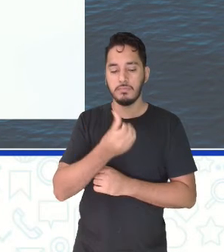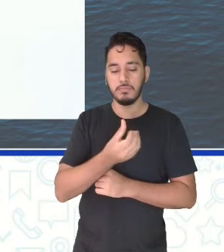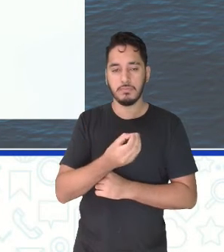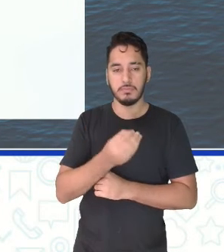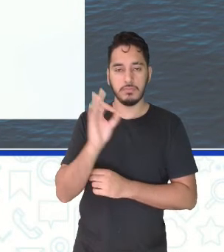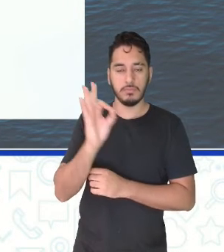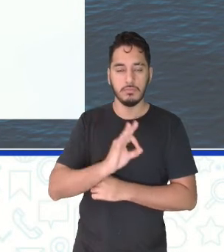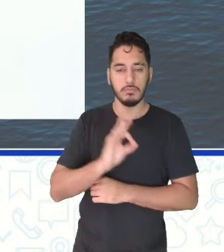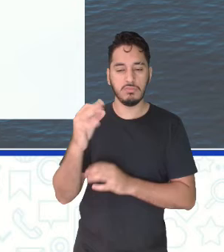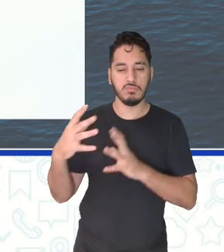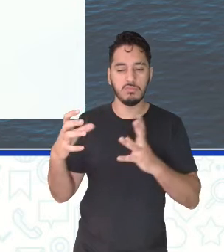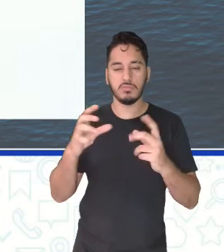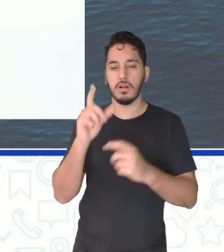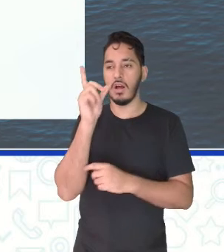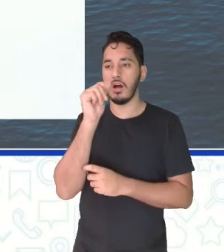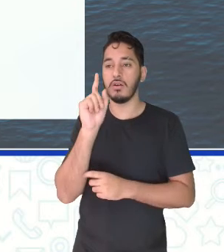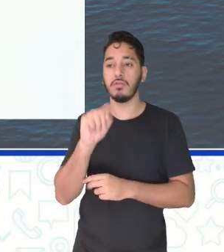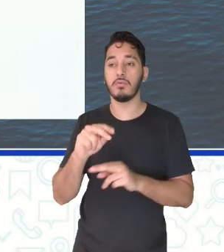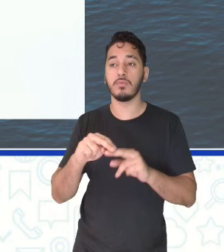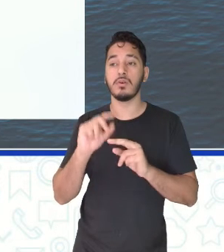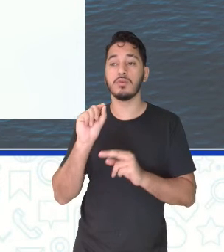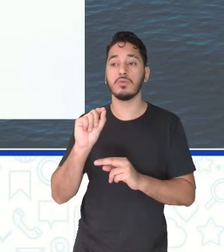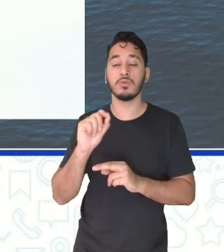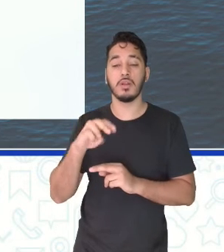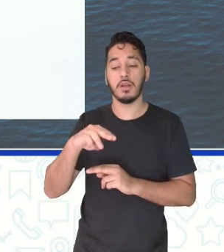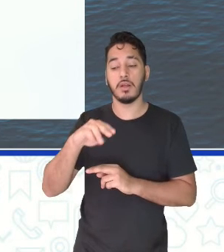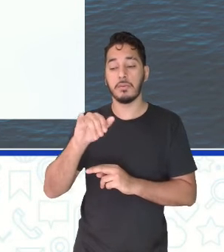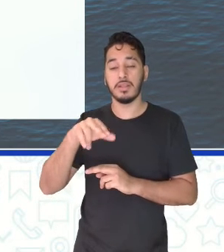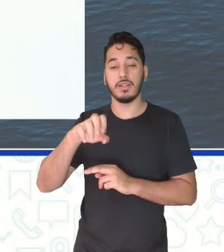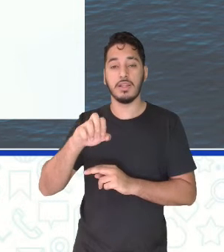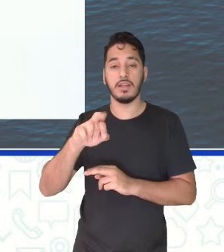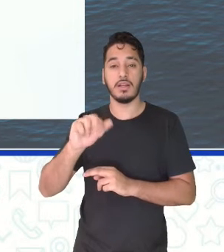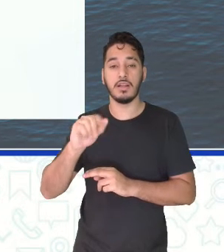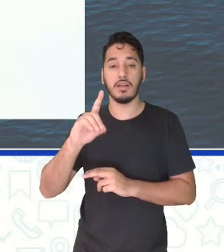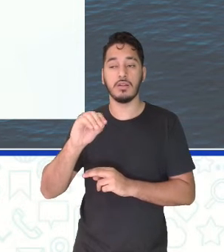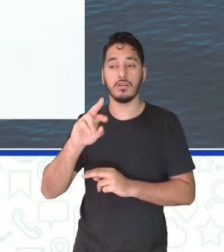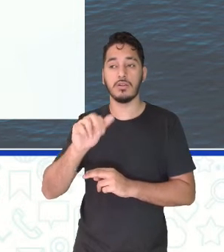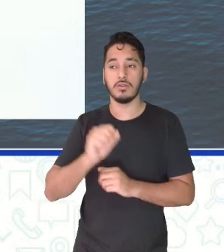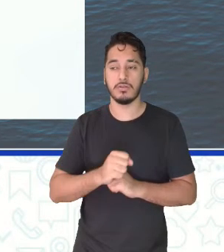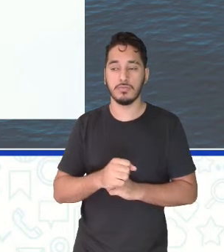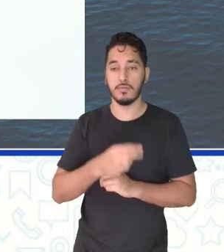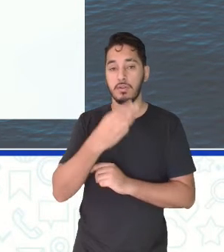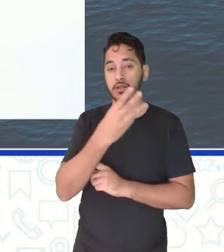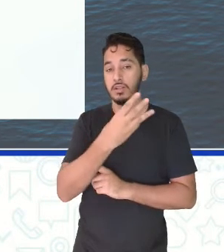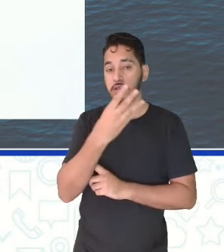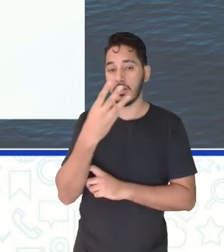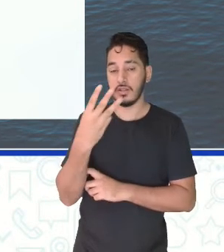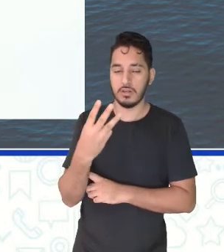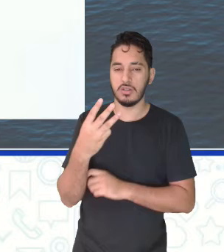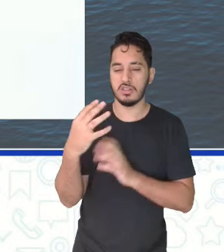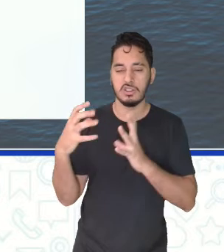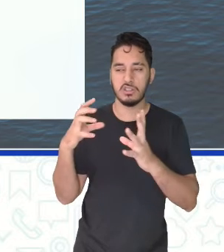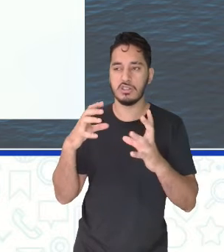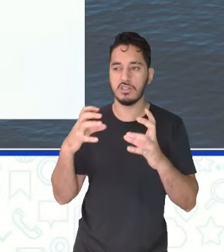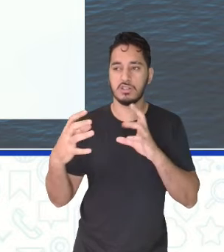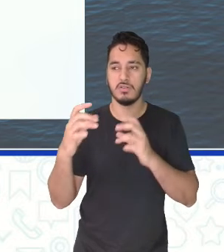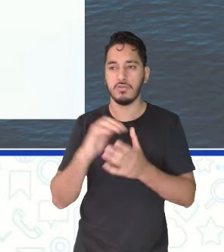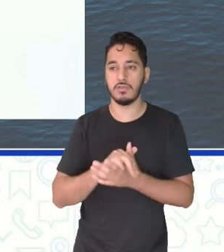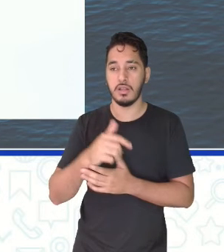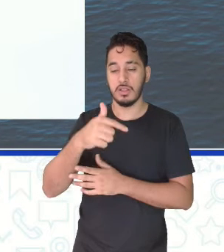dos conflitos pela água foram protagonizados por mineradoras. 33